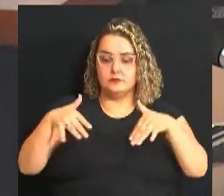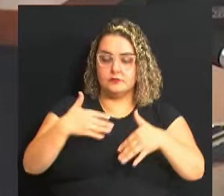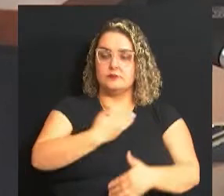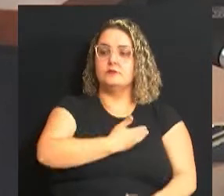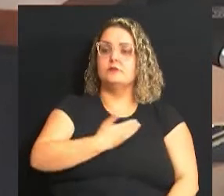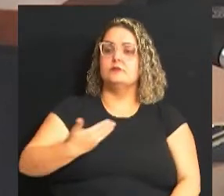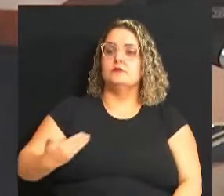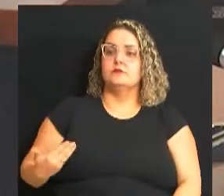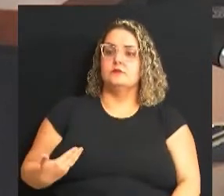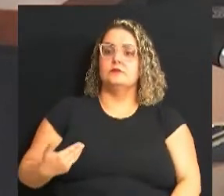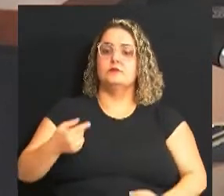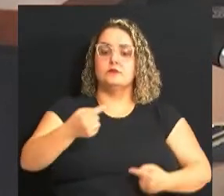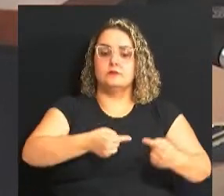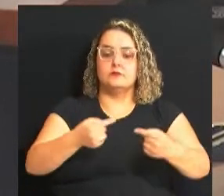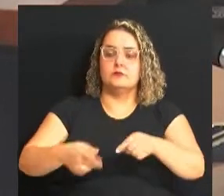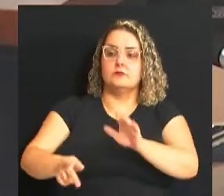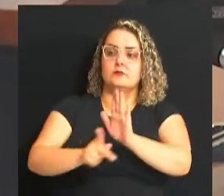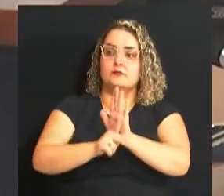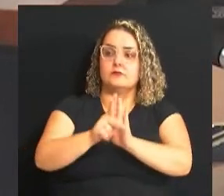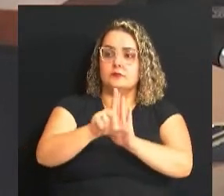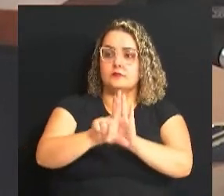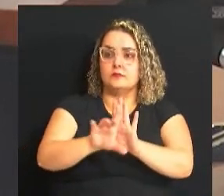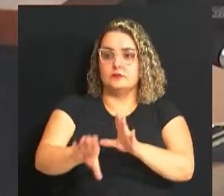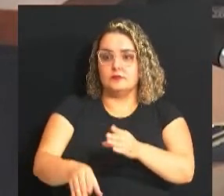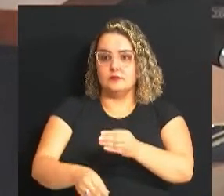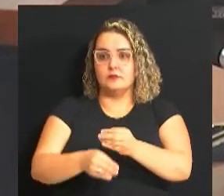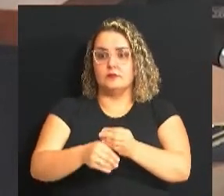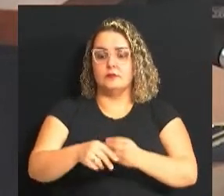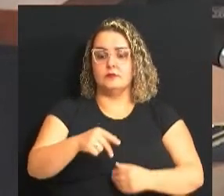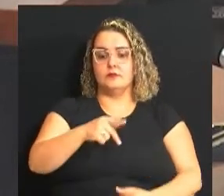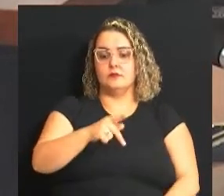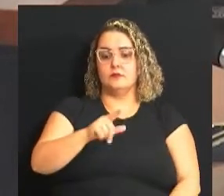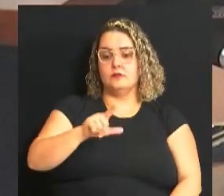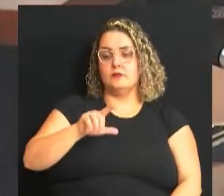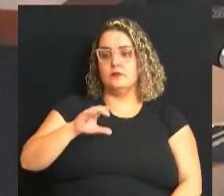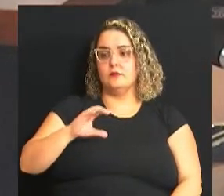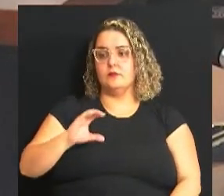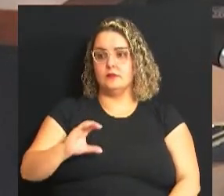a fim de debater o projeto de lei complementar PLC número